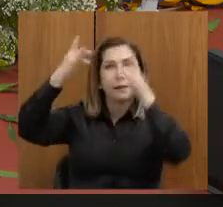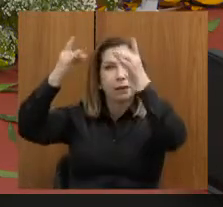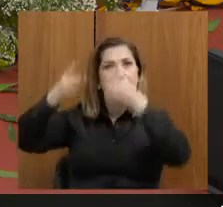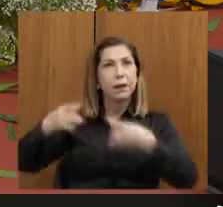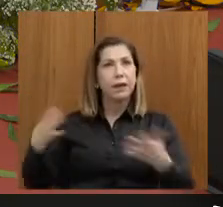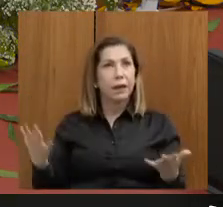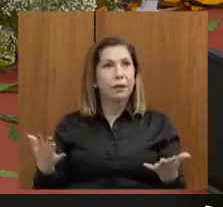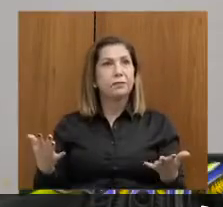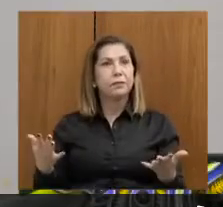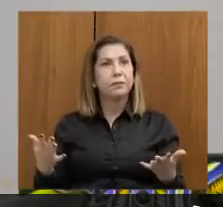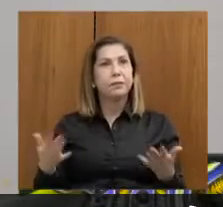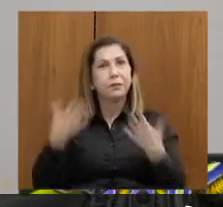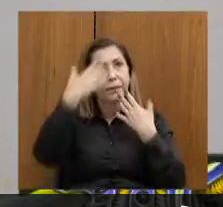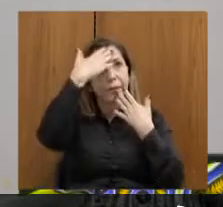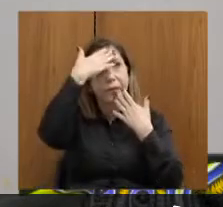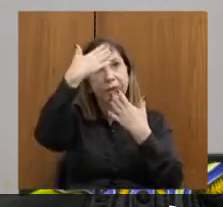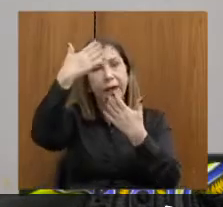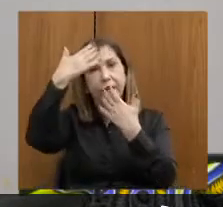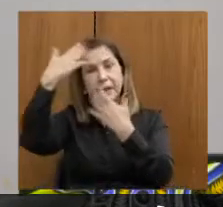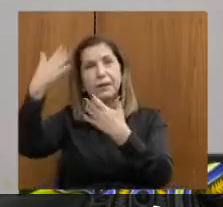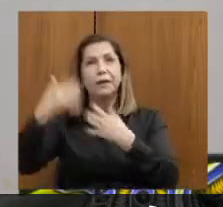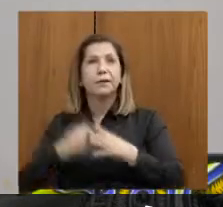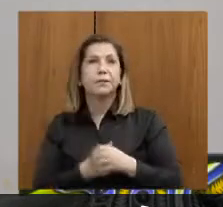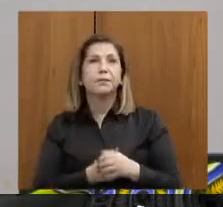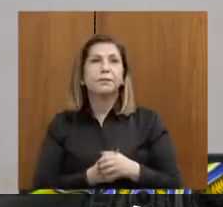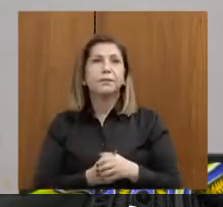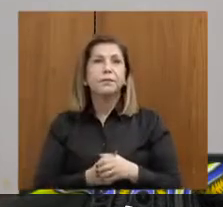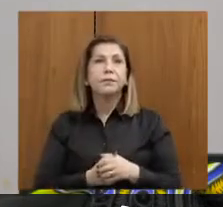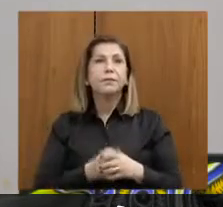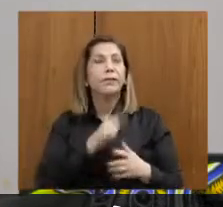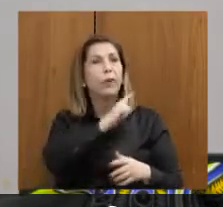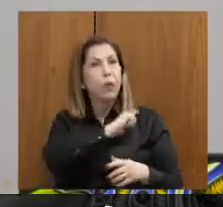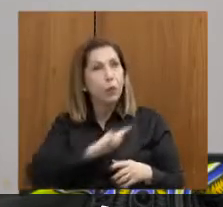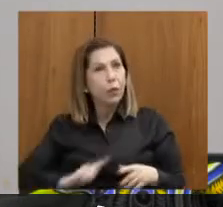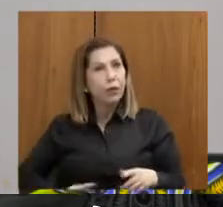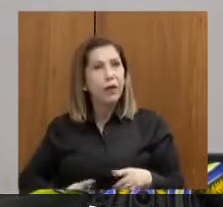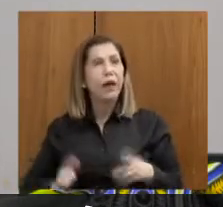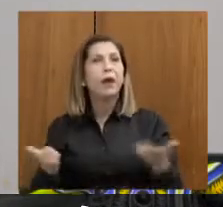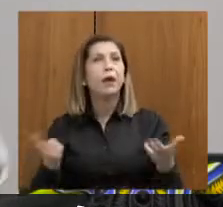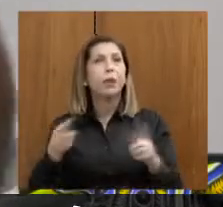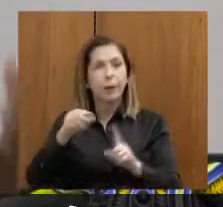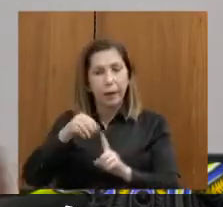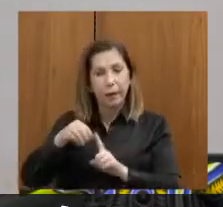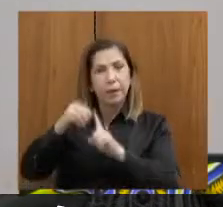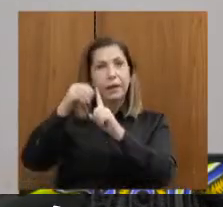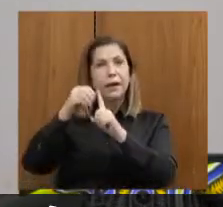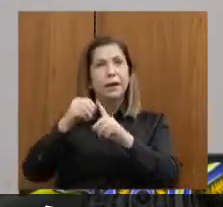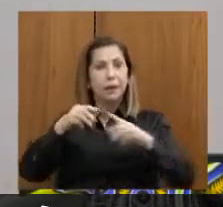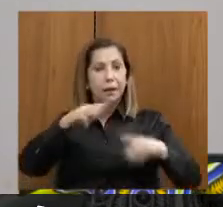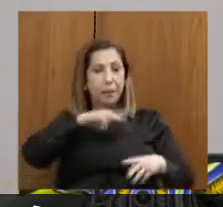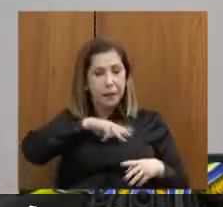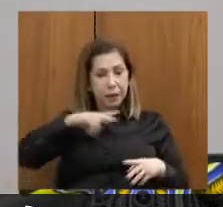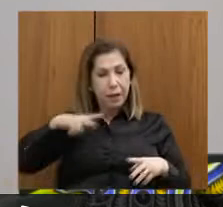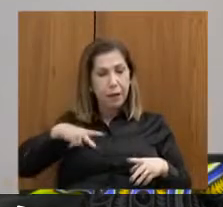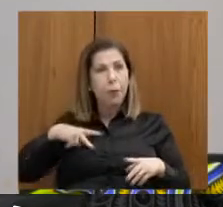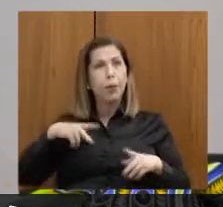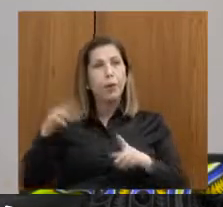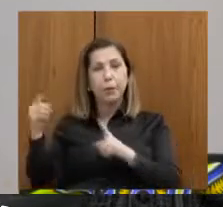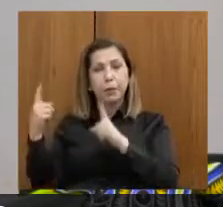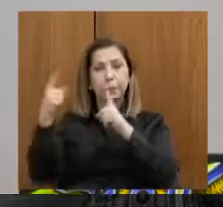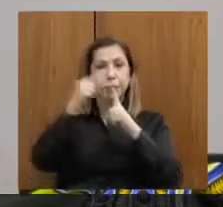isso agradecer é o governo do estado que mandou representante do Ministério Público